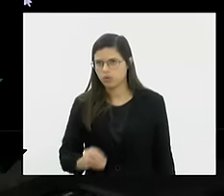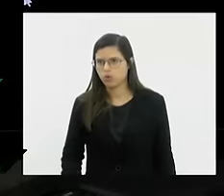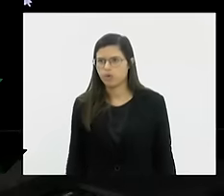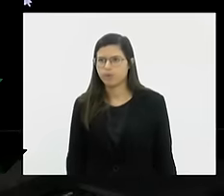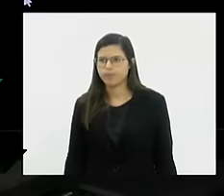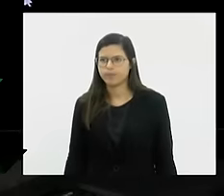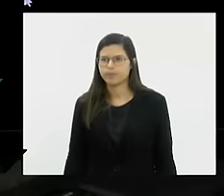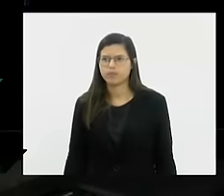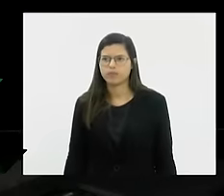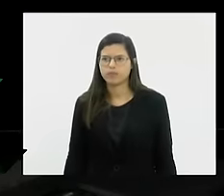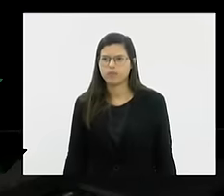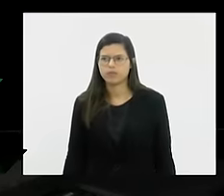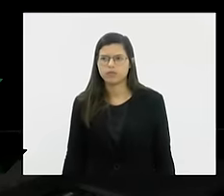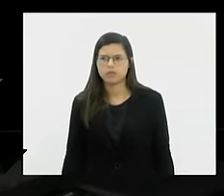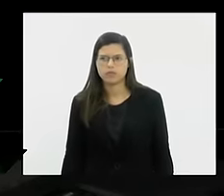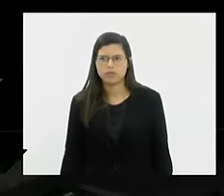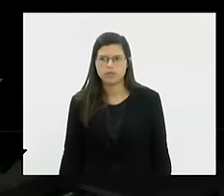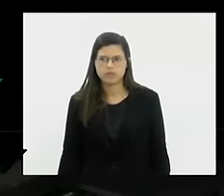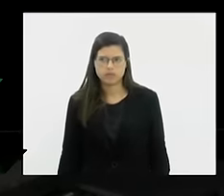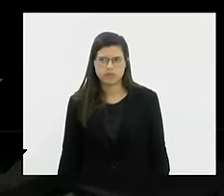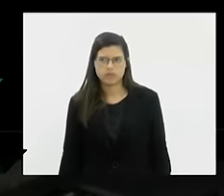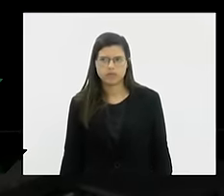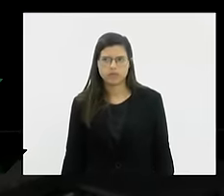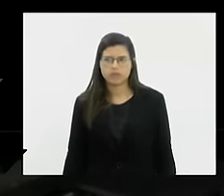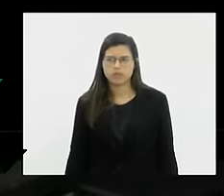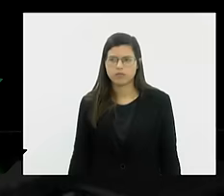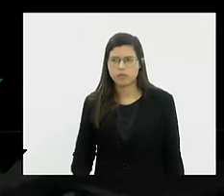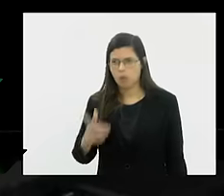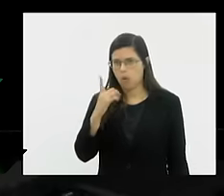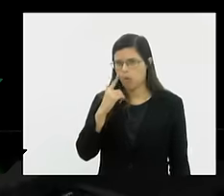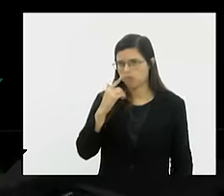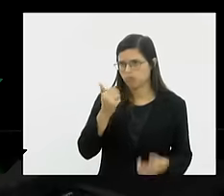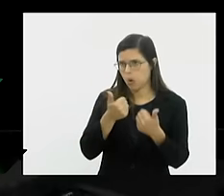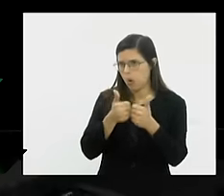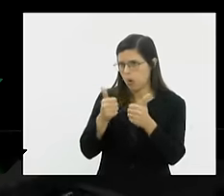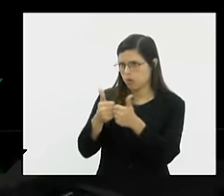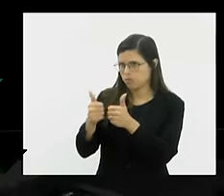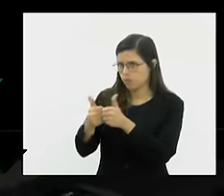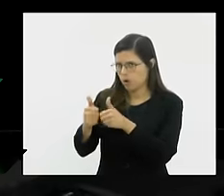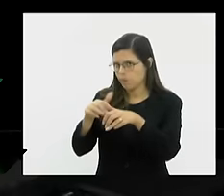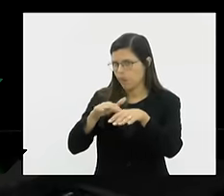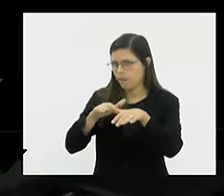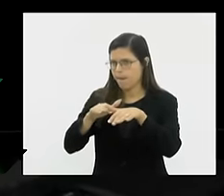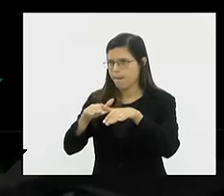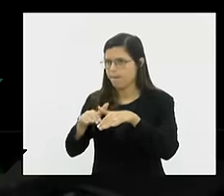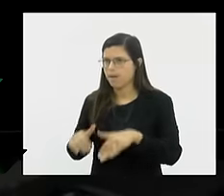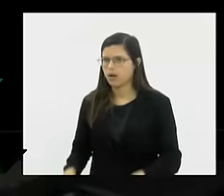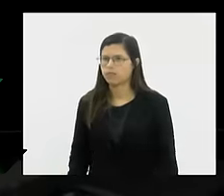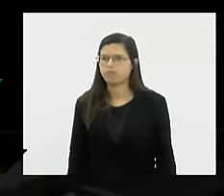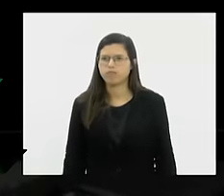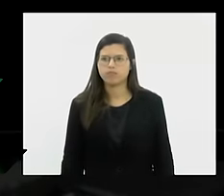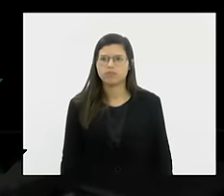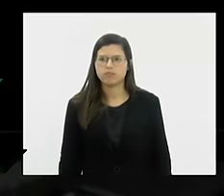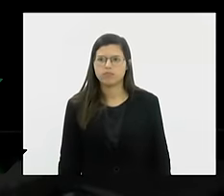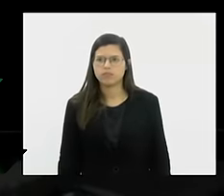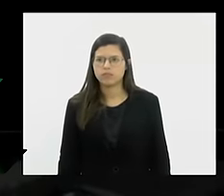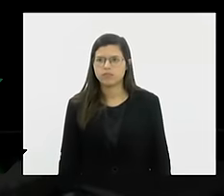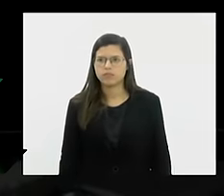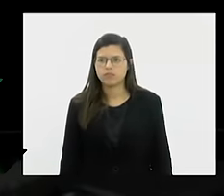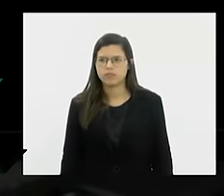olhos da Jabu. Olha que beleza. Tá? Um atrás do outro, tá? Brota da Jabu. Fiscalização no abordo do ônibus. É só deles,